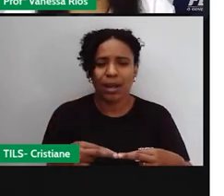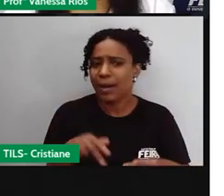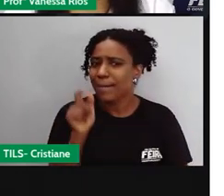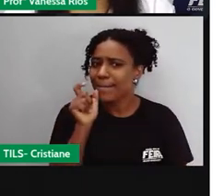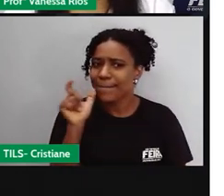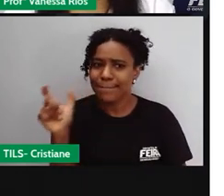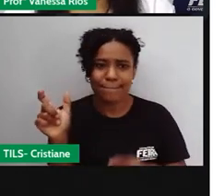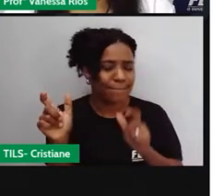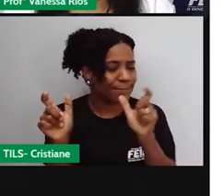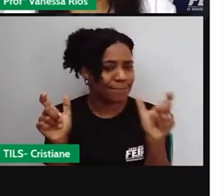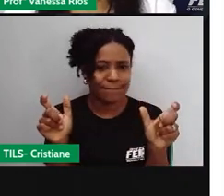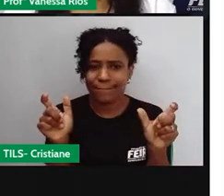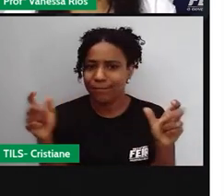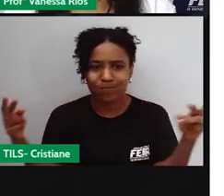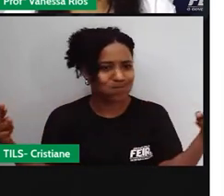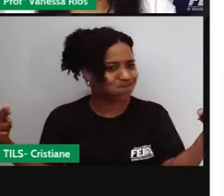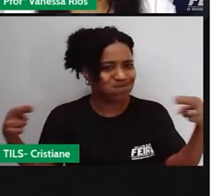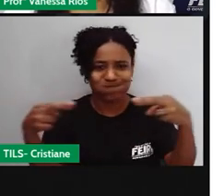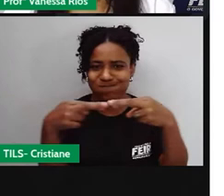palavras. Oferece aí